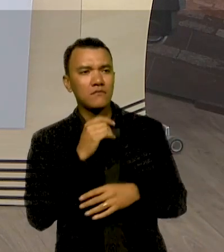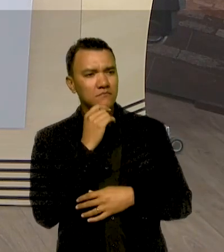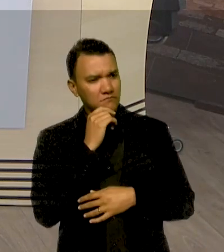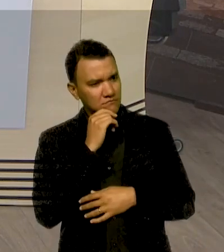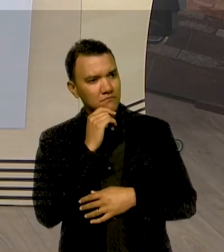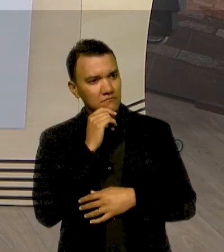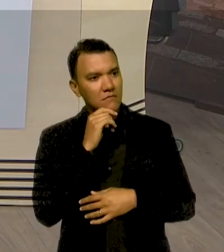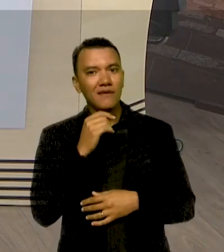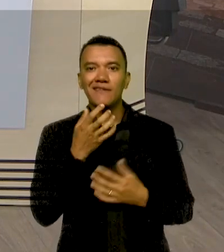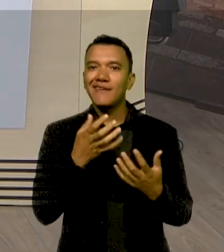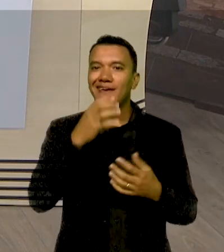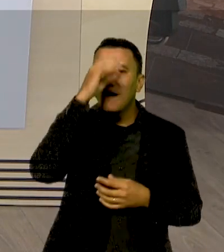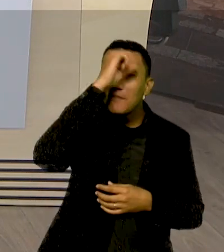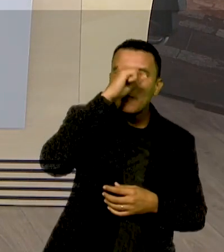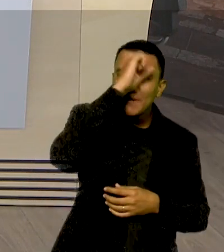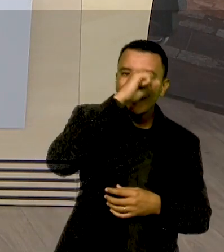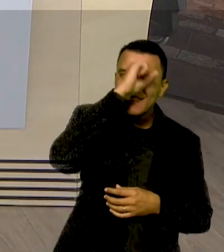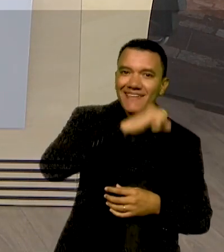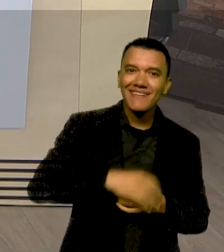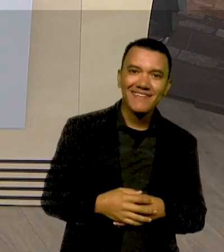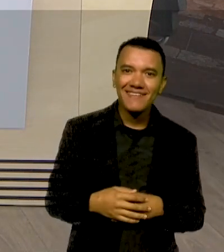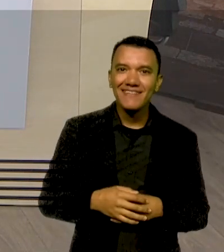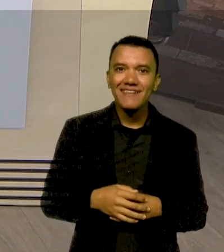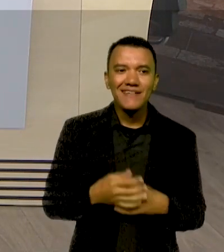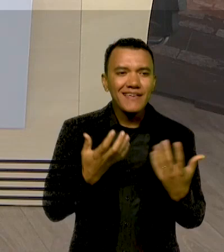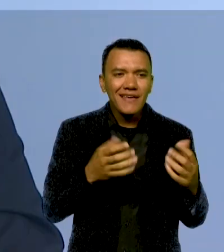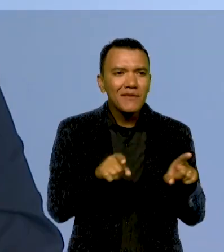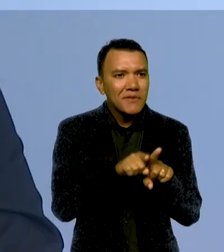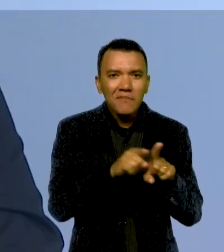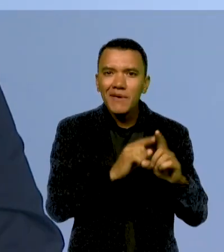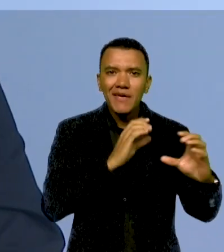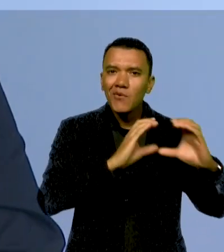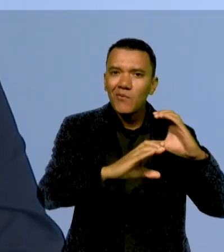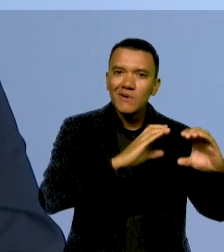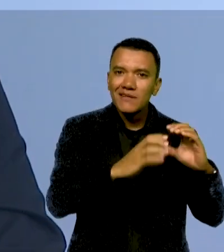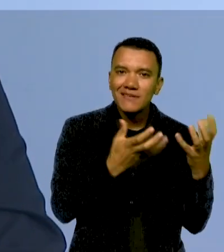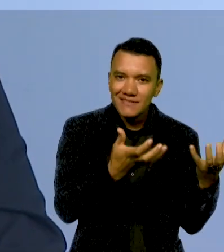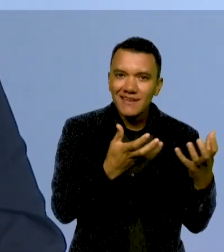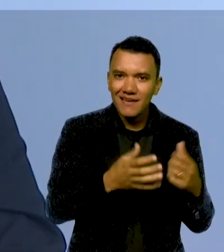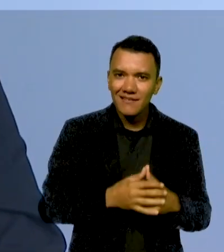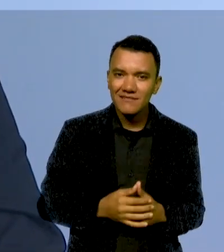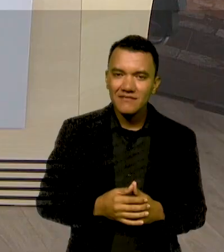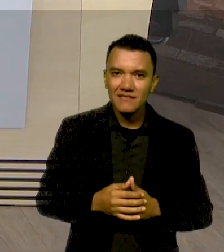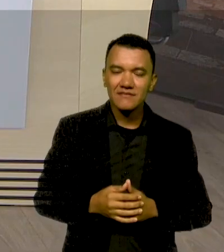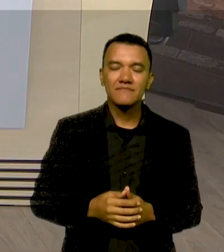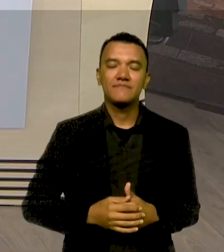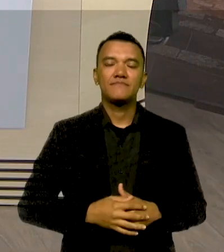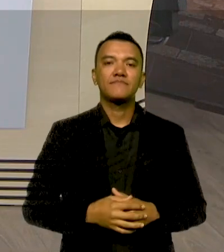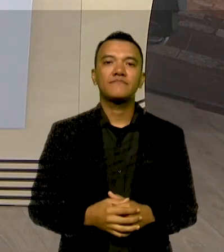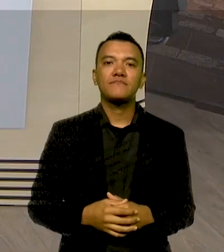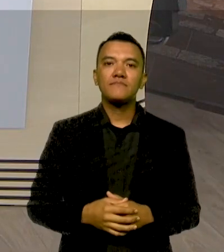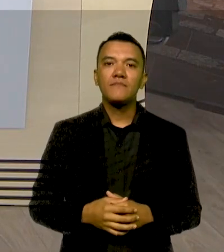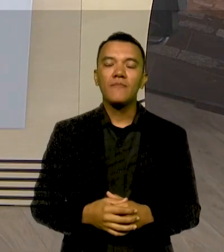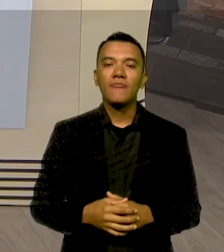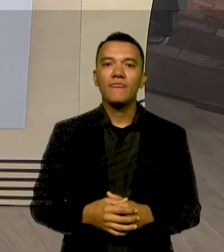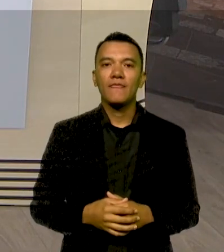acabam querendo aprender para poder se comunicar com aquela pessoa surda de forma que